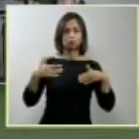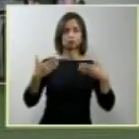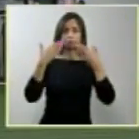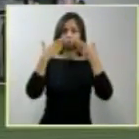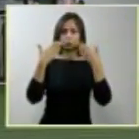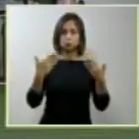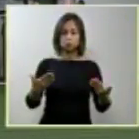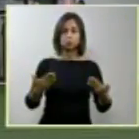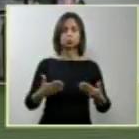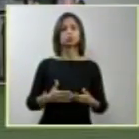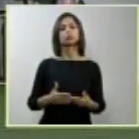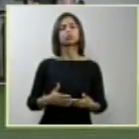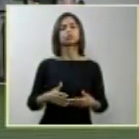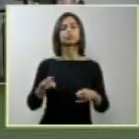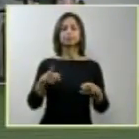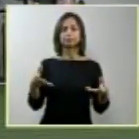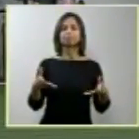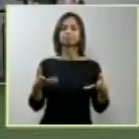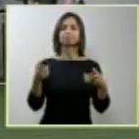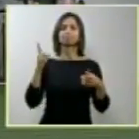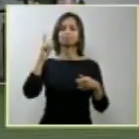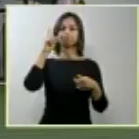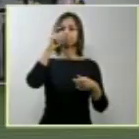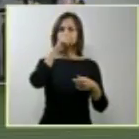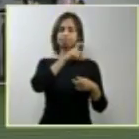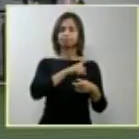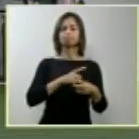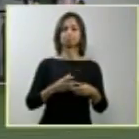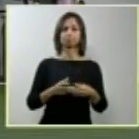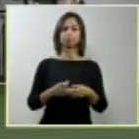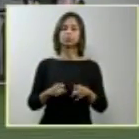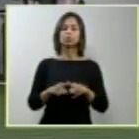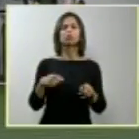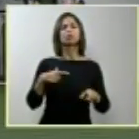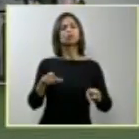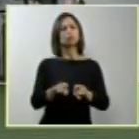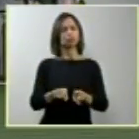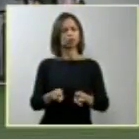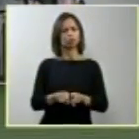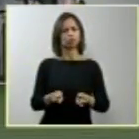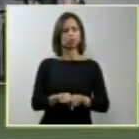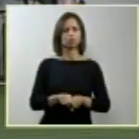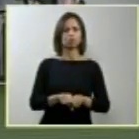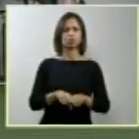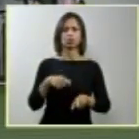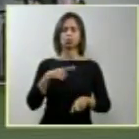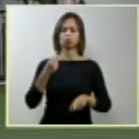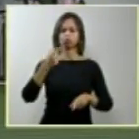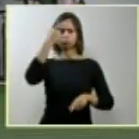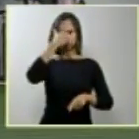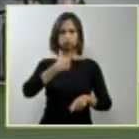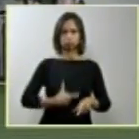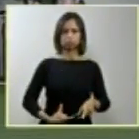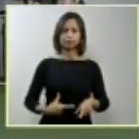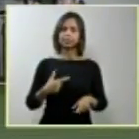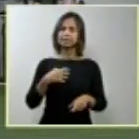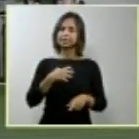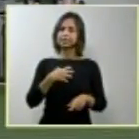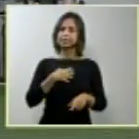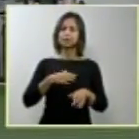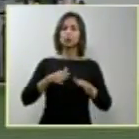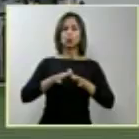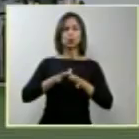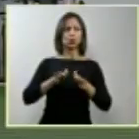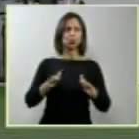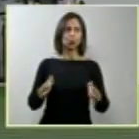públicas tão complexas e tão fascinantes. E também é uma atitude de humildade e